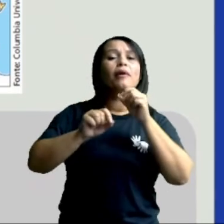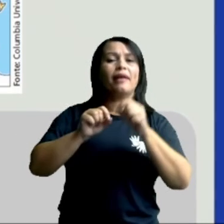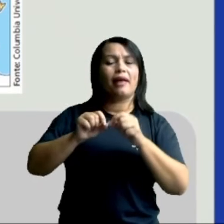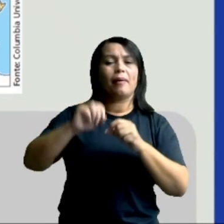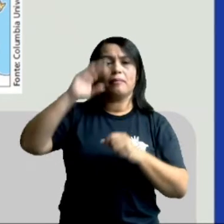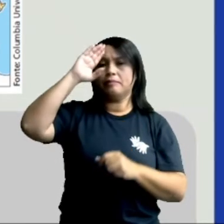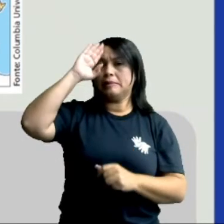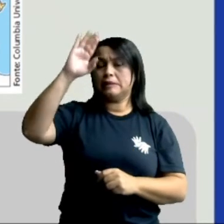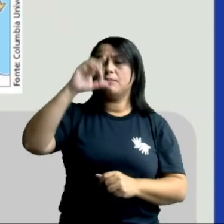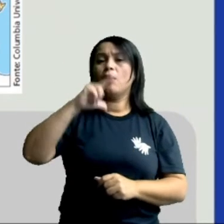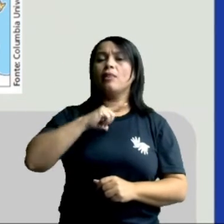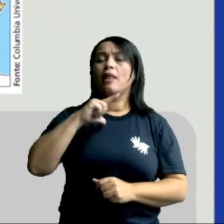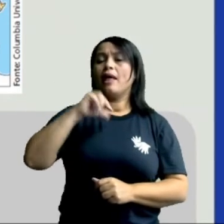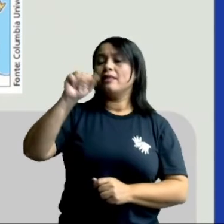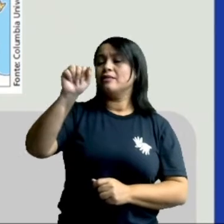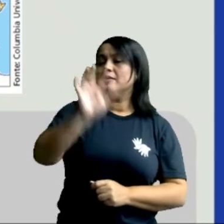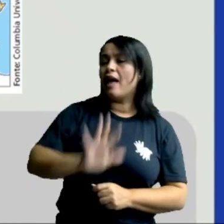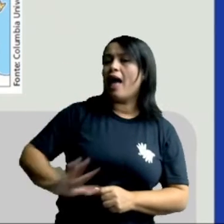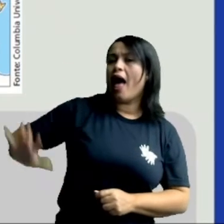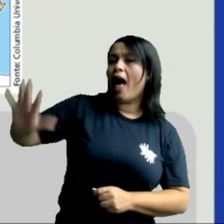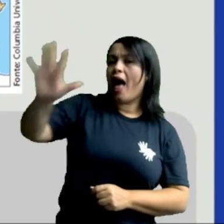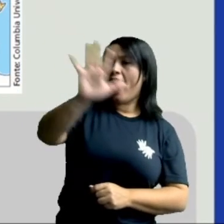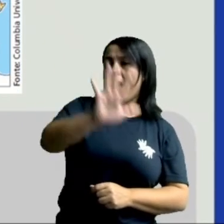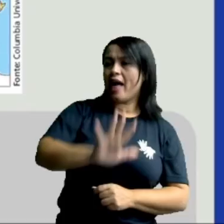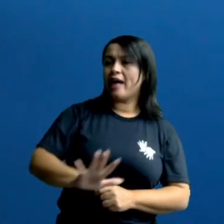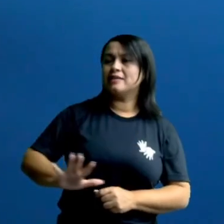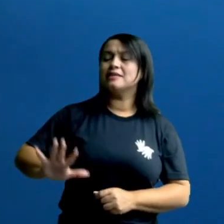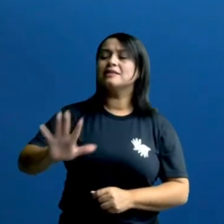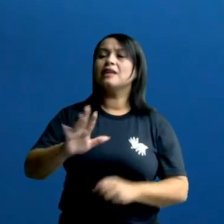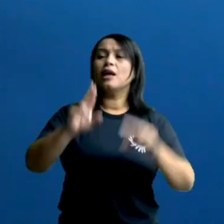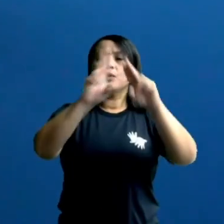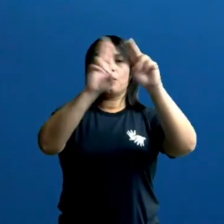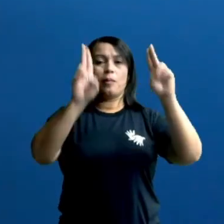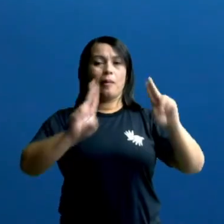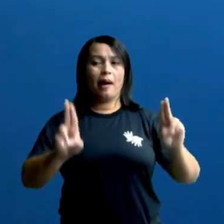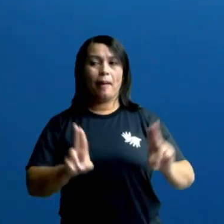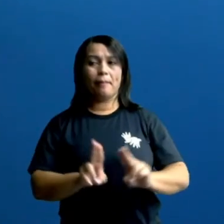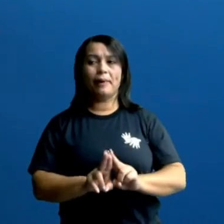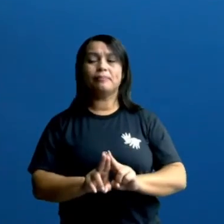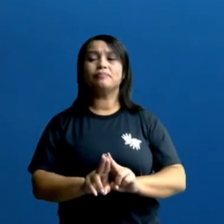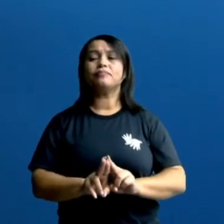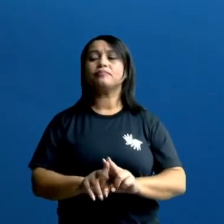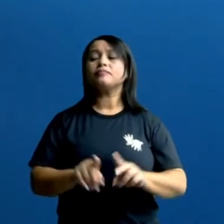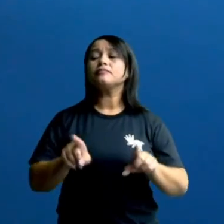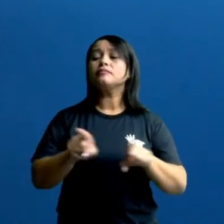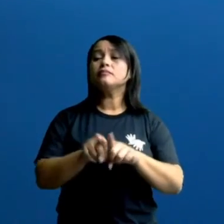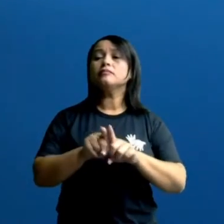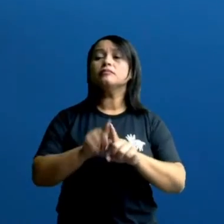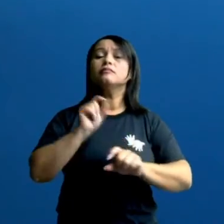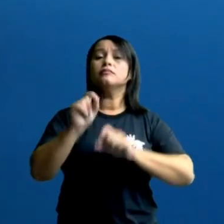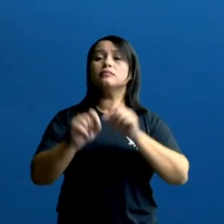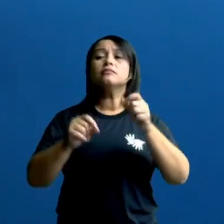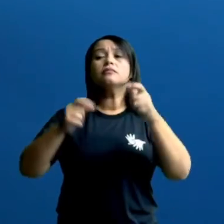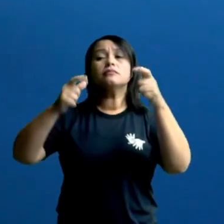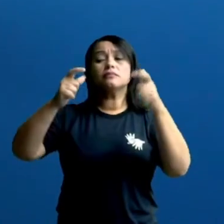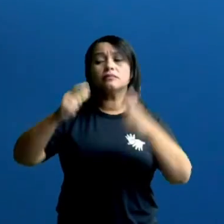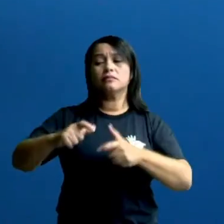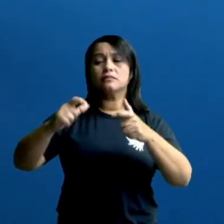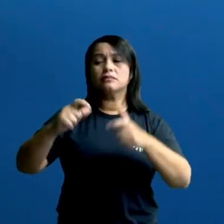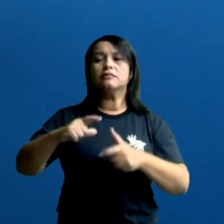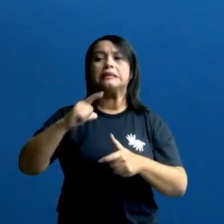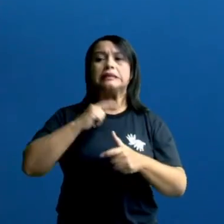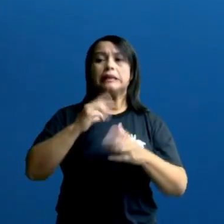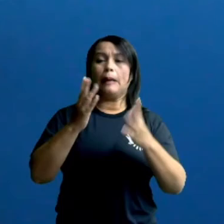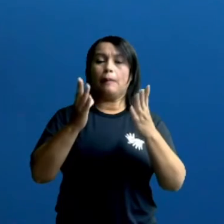a região da Ásia, que é essa região aqui, ó, no mapa, certo? Que vai ser um lugar que tem tanta